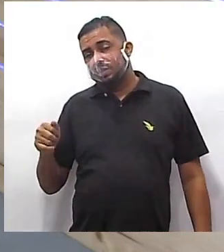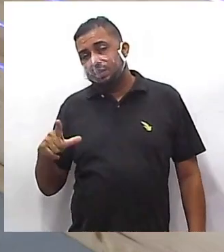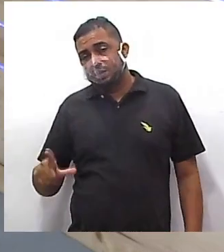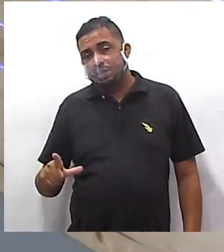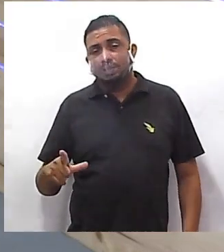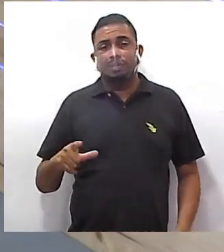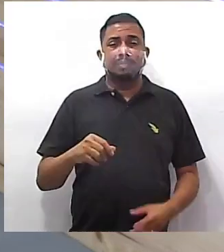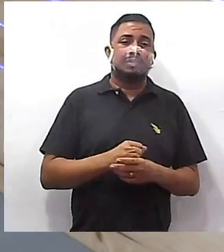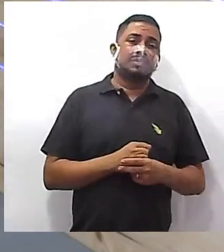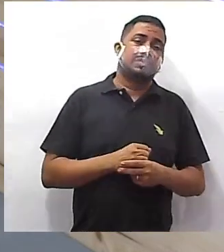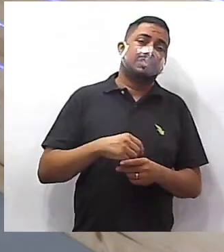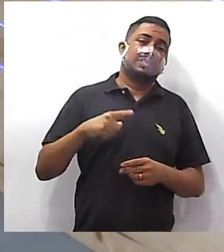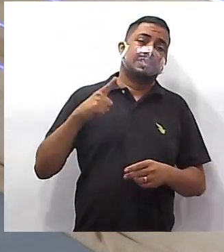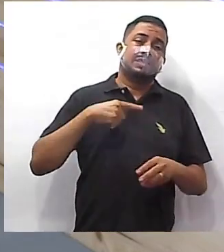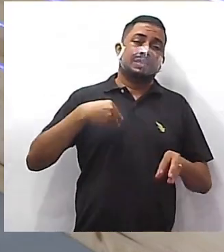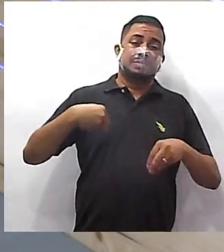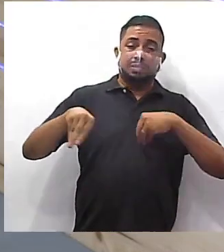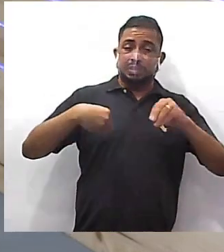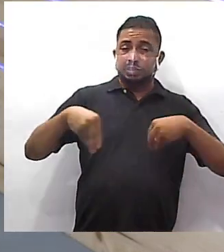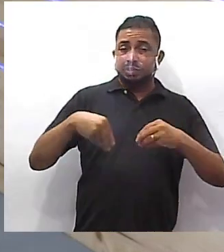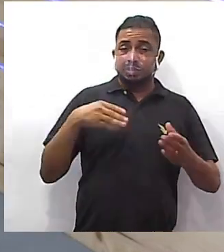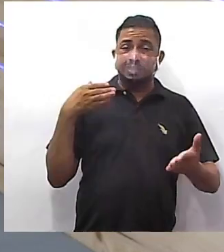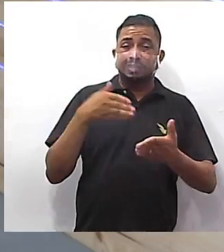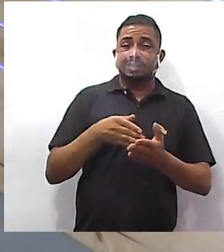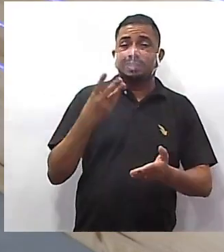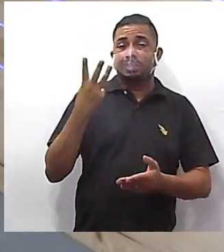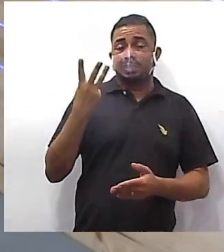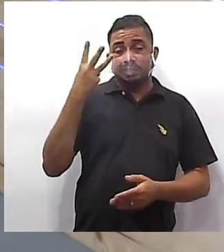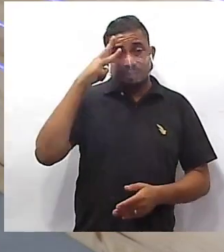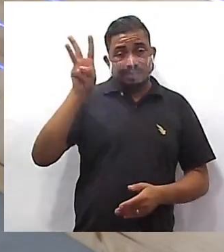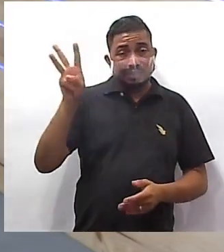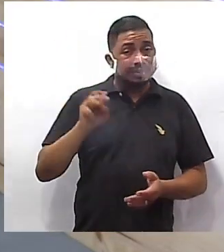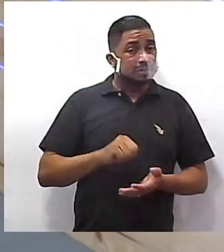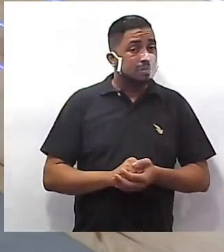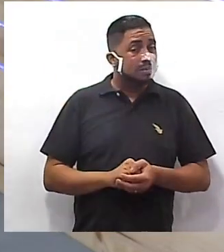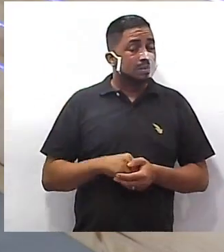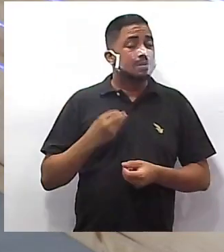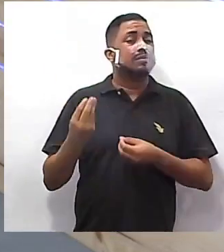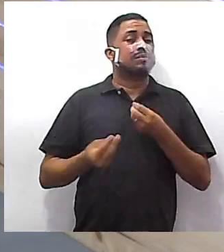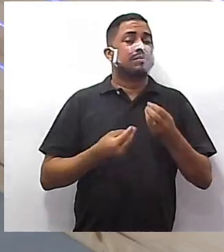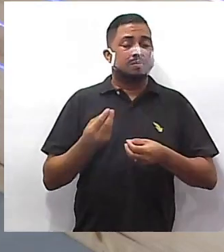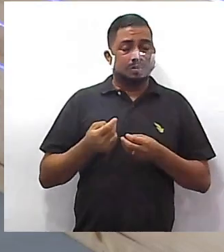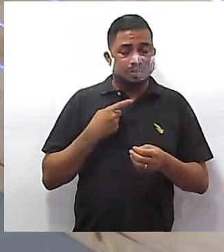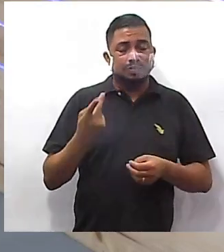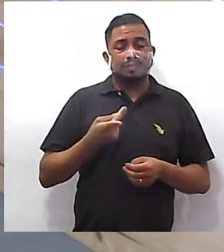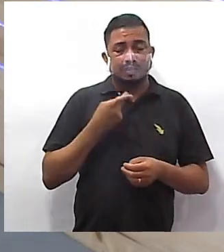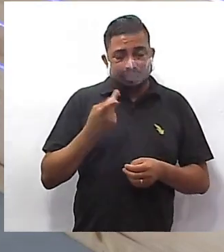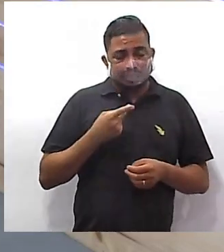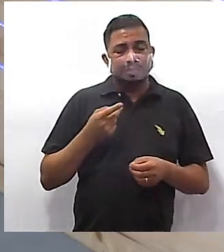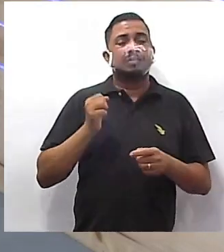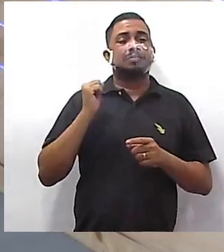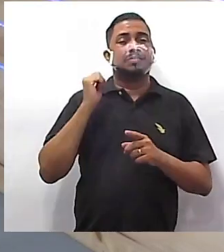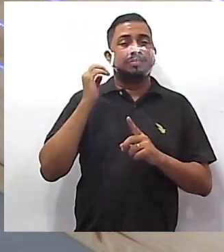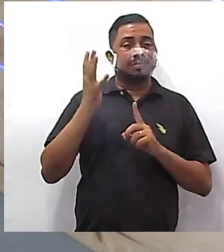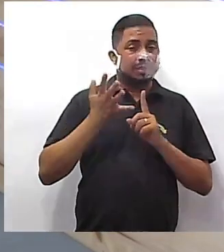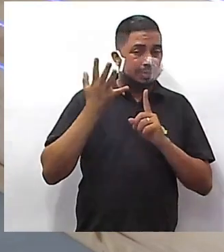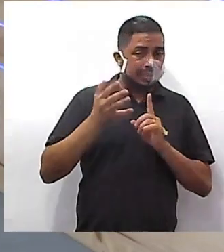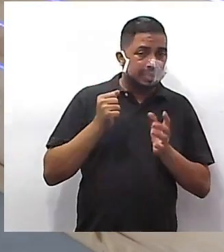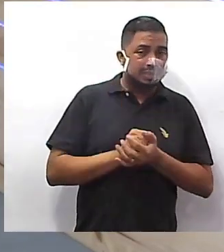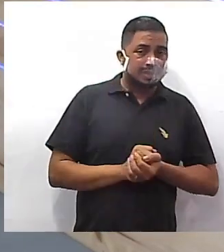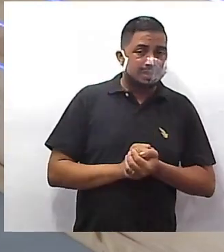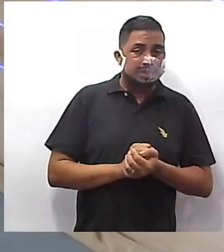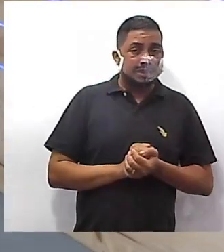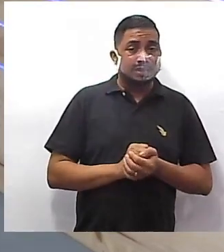por 3 dias, né, Heraldo? Exatamente, exatamente. Né? Como nós falamos na nossa palestra. Gente, nós